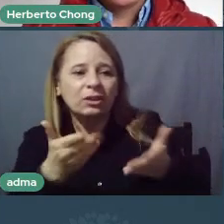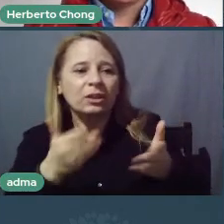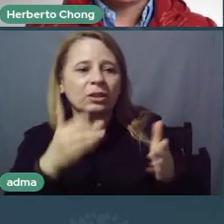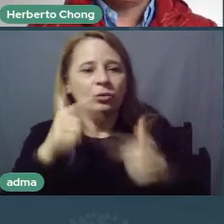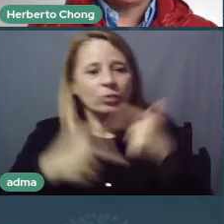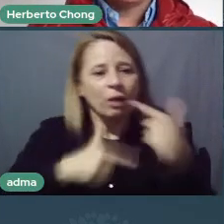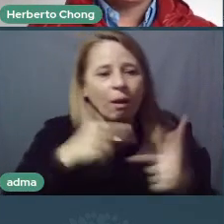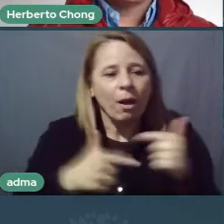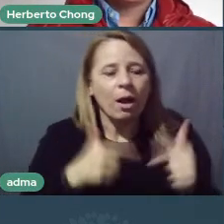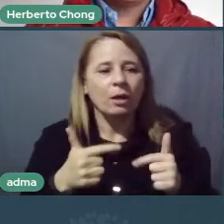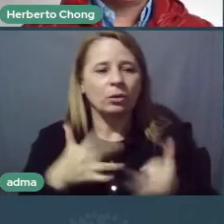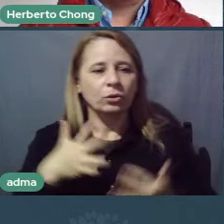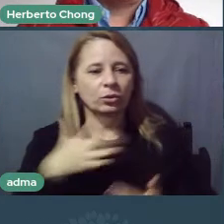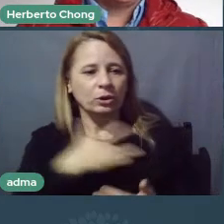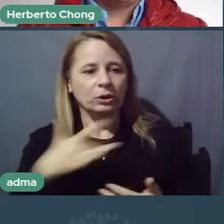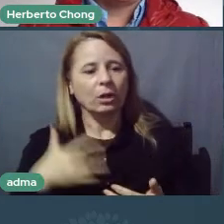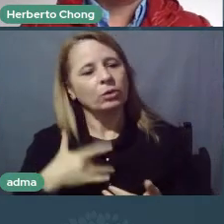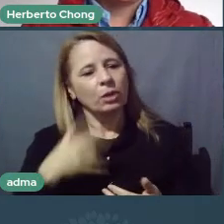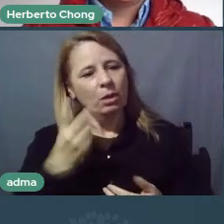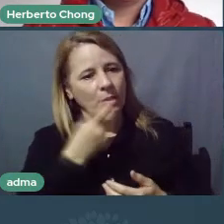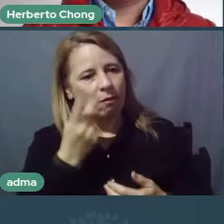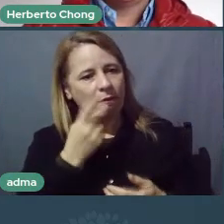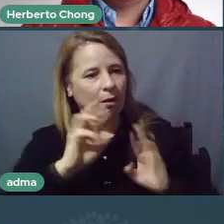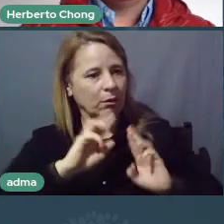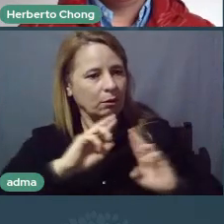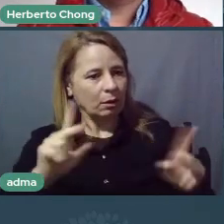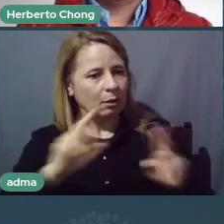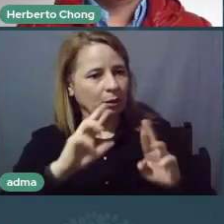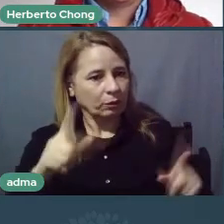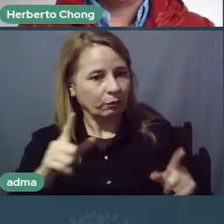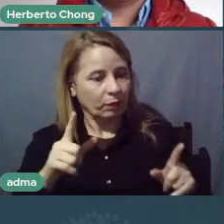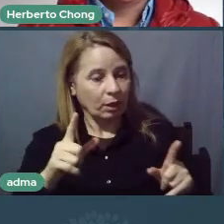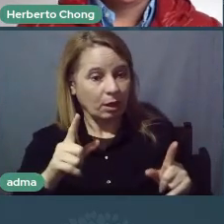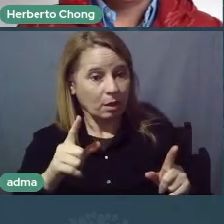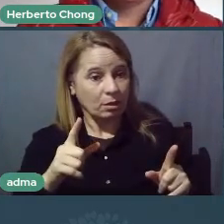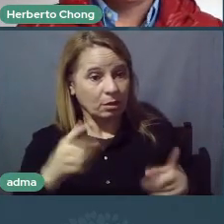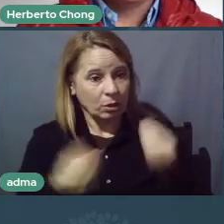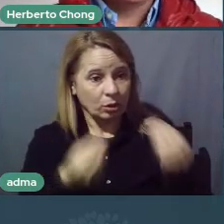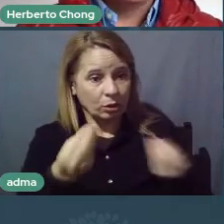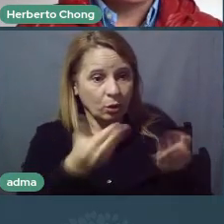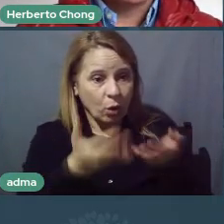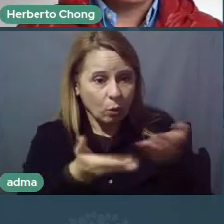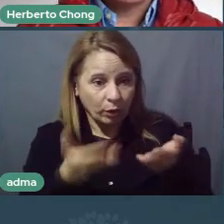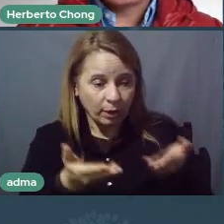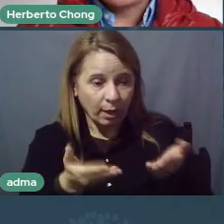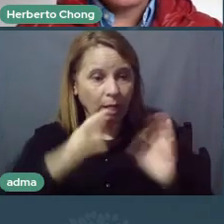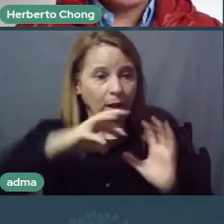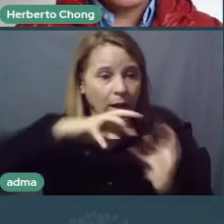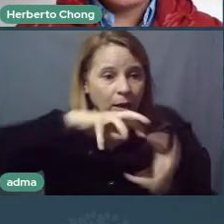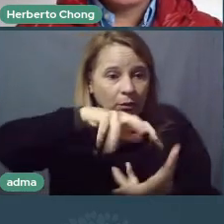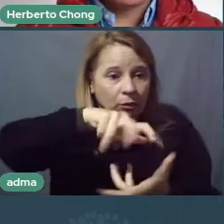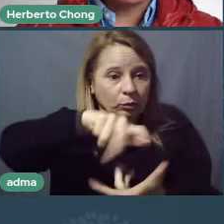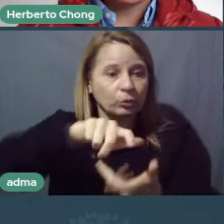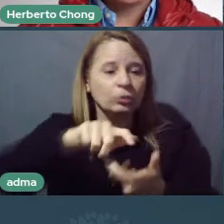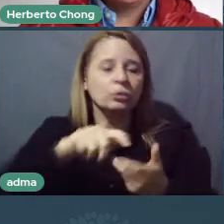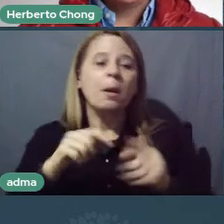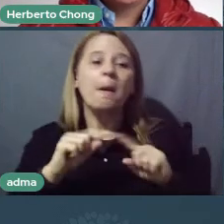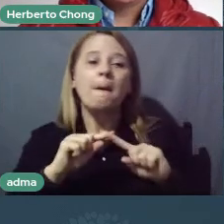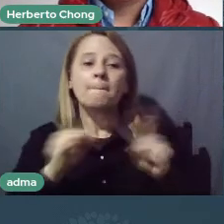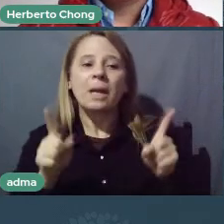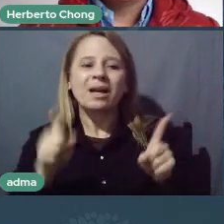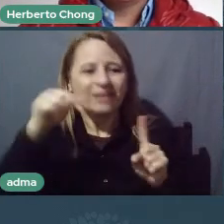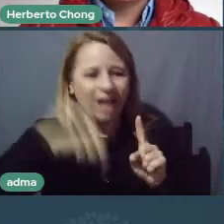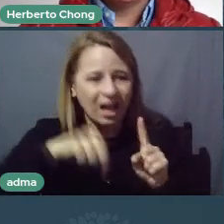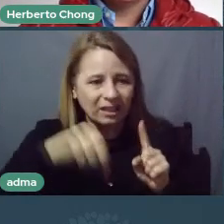saúde. Eu estava falando para vocês das diferenças de atendimento, etc., no mundo todo, mas nós temos diferenças mesmo